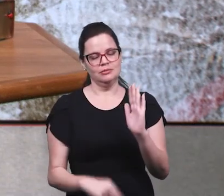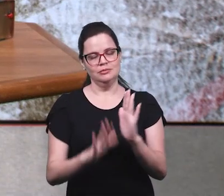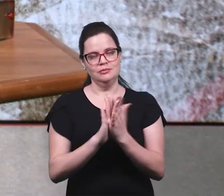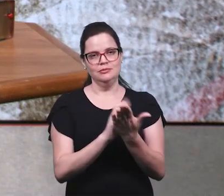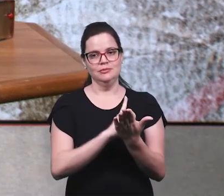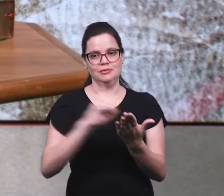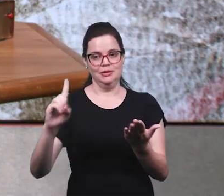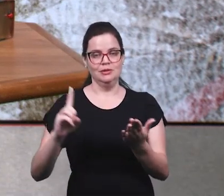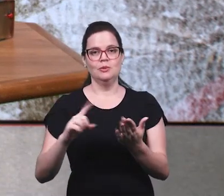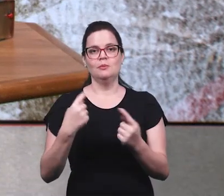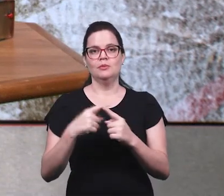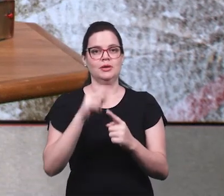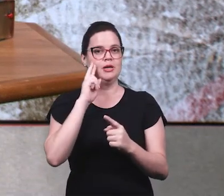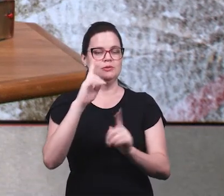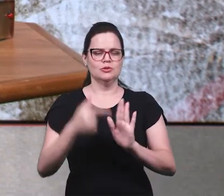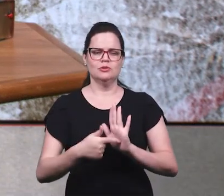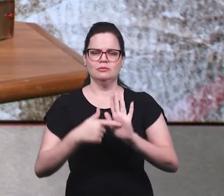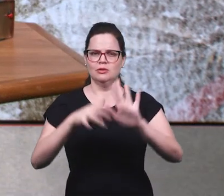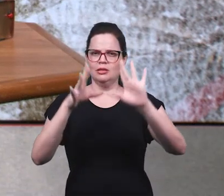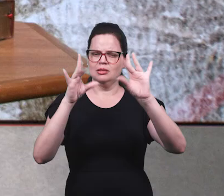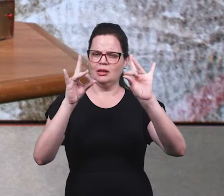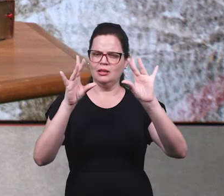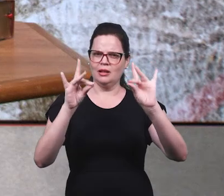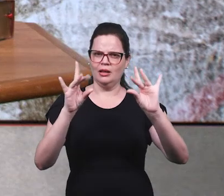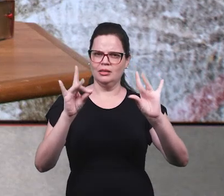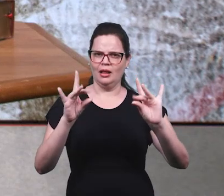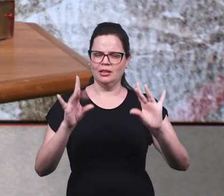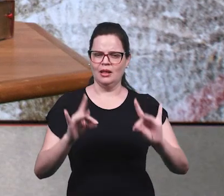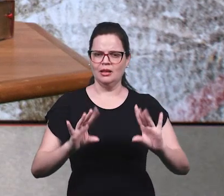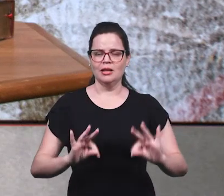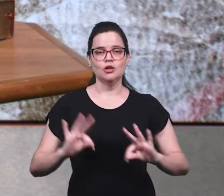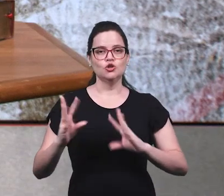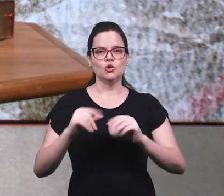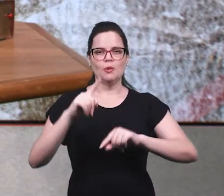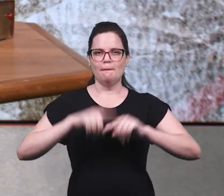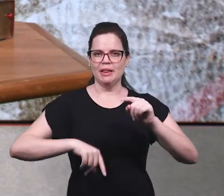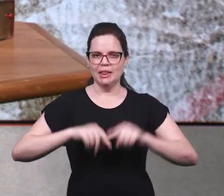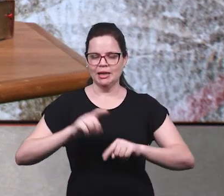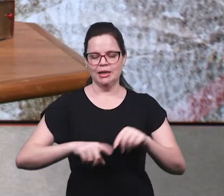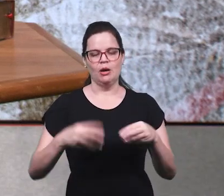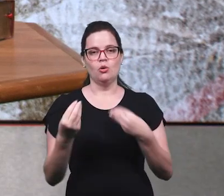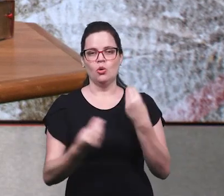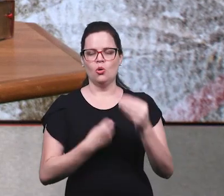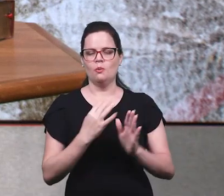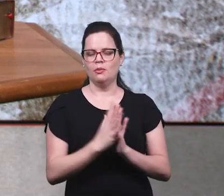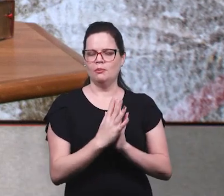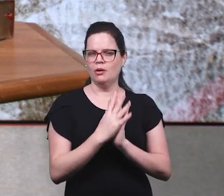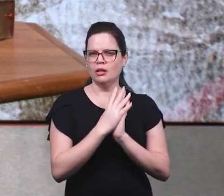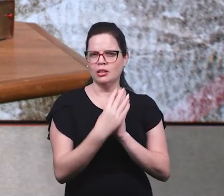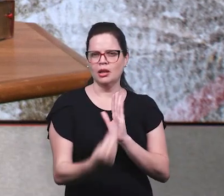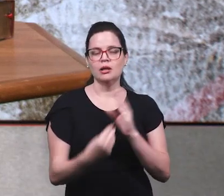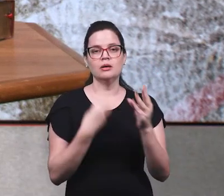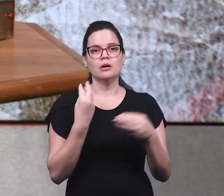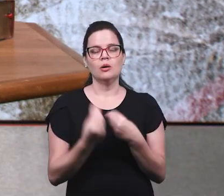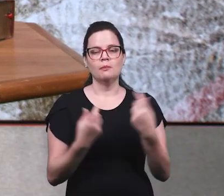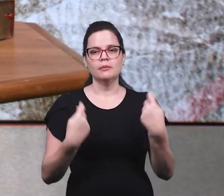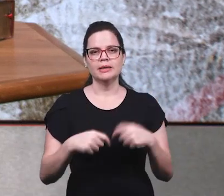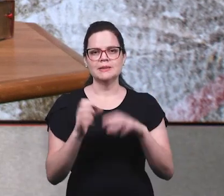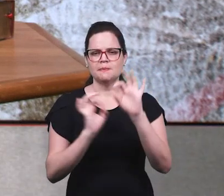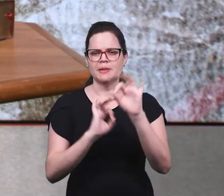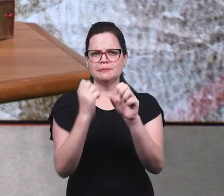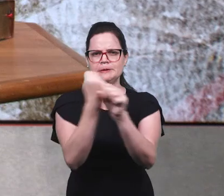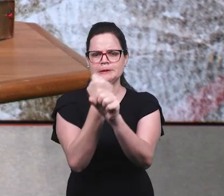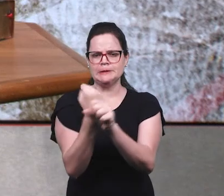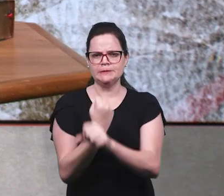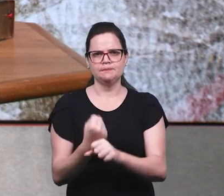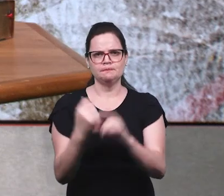o Senhor mostrou os detalhes, o material, o formato, como o Senhor queria que fosse feito todo